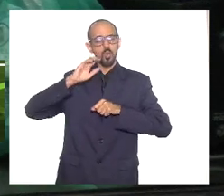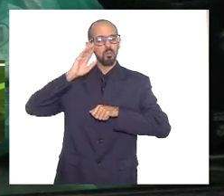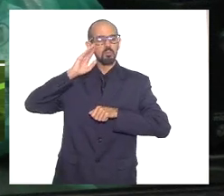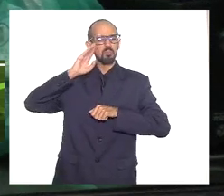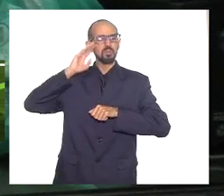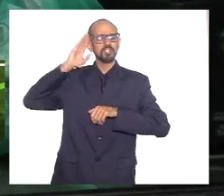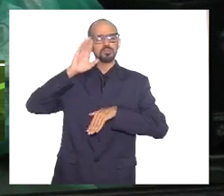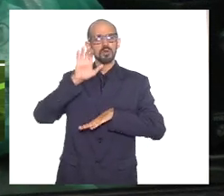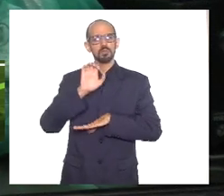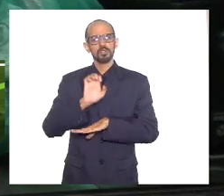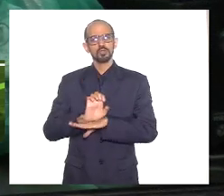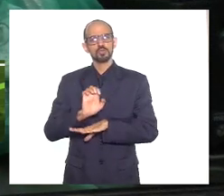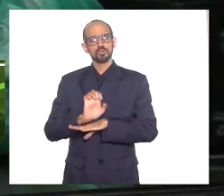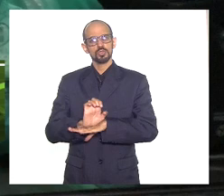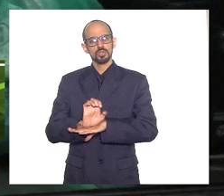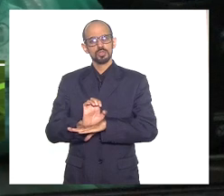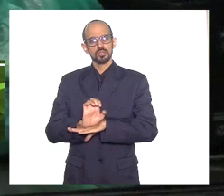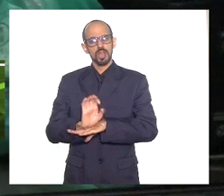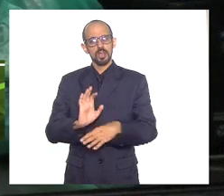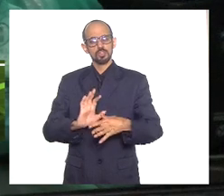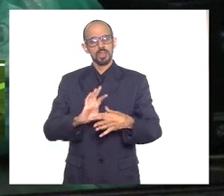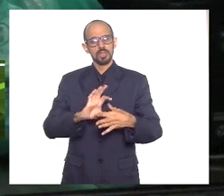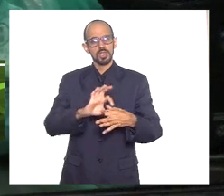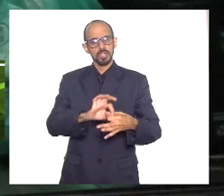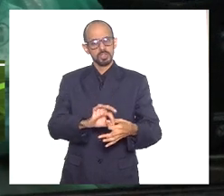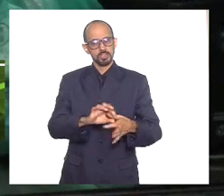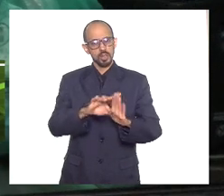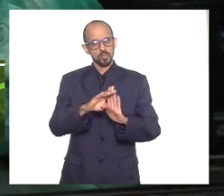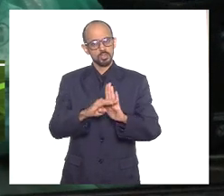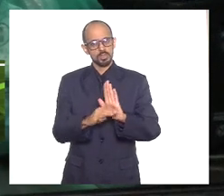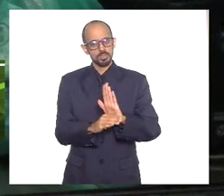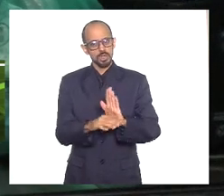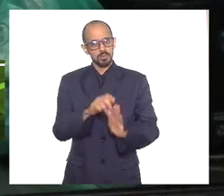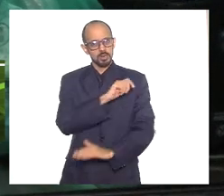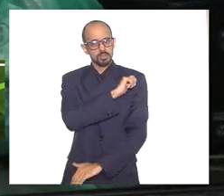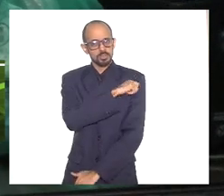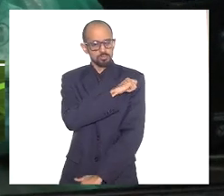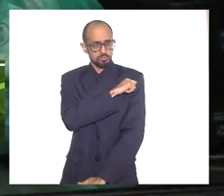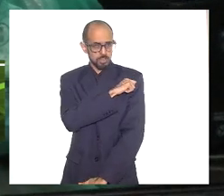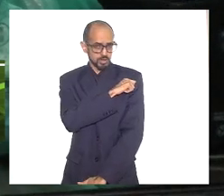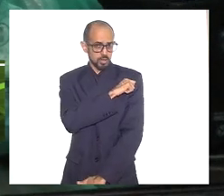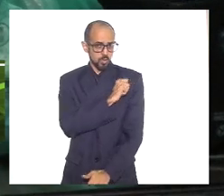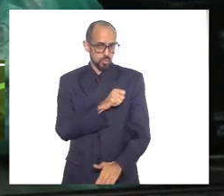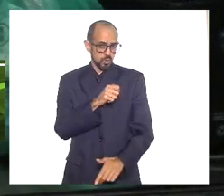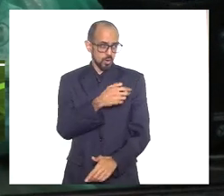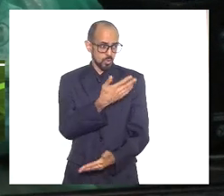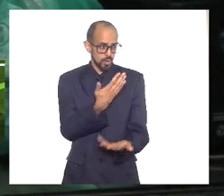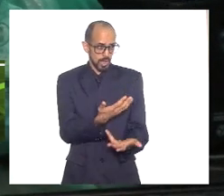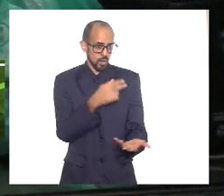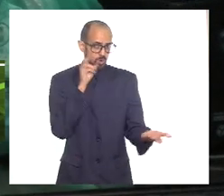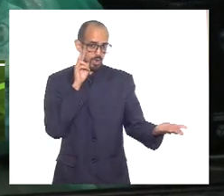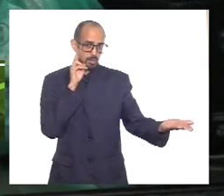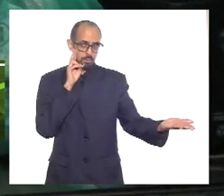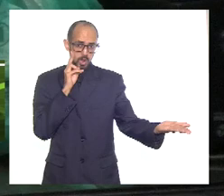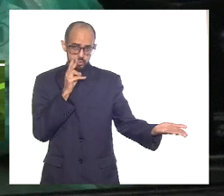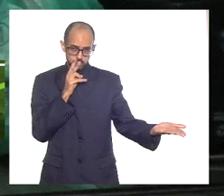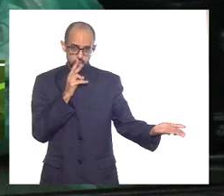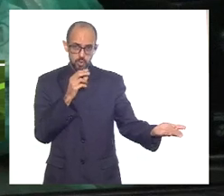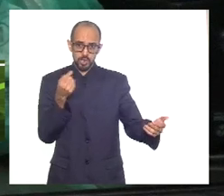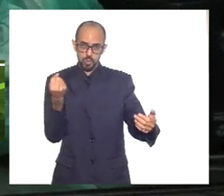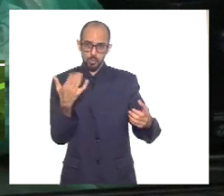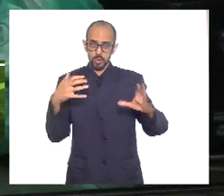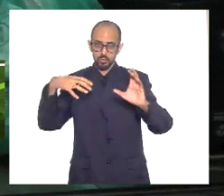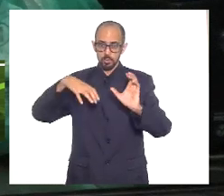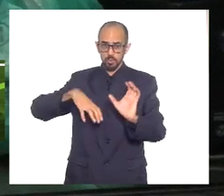estados aderentes. Porque há de lembrar, Vossa Excelência, que quando foi para o Congresso